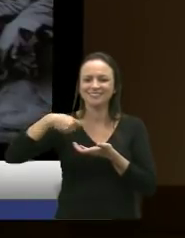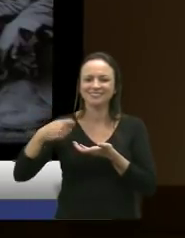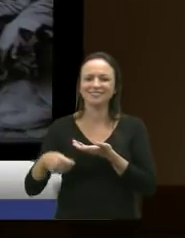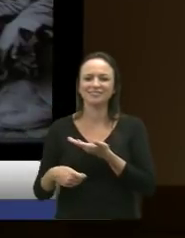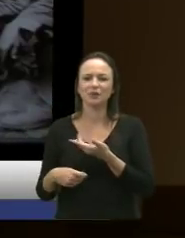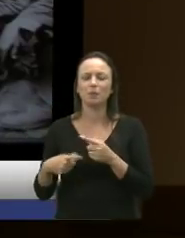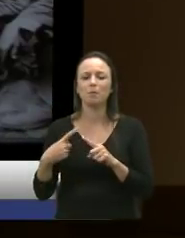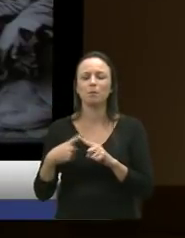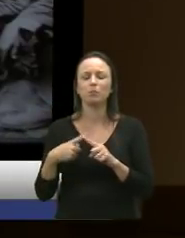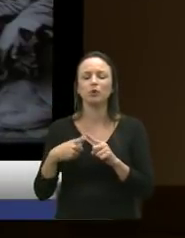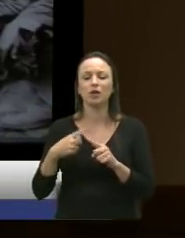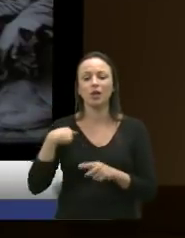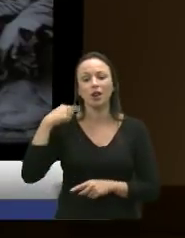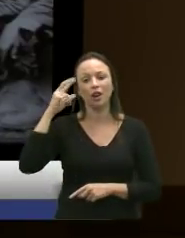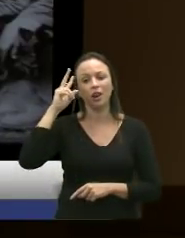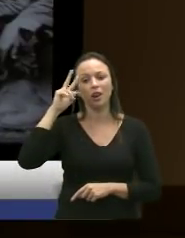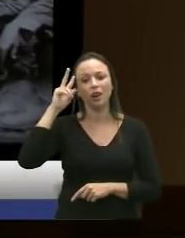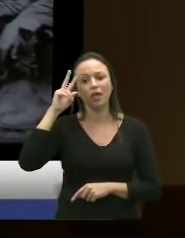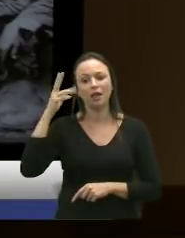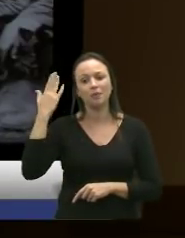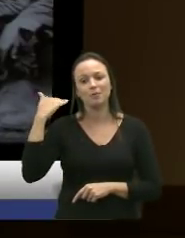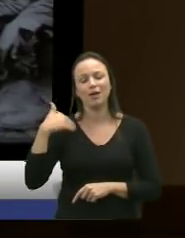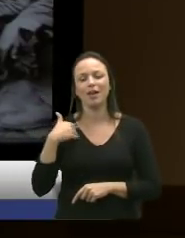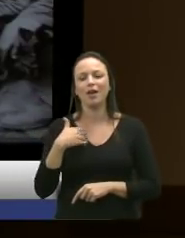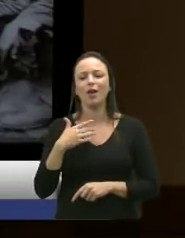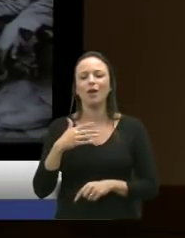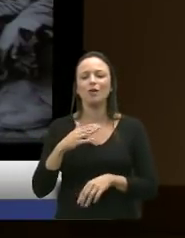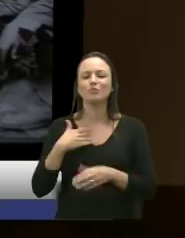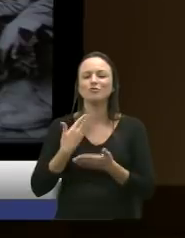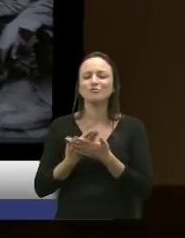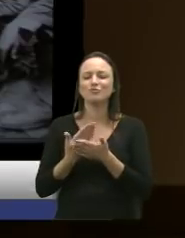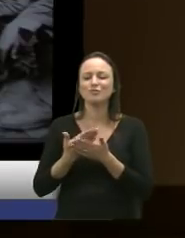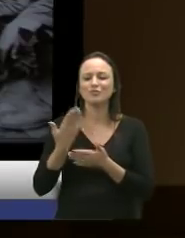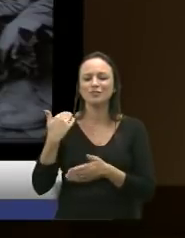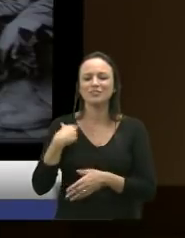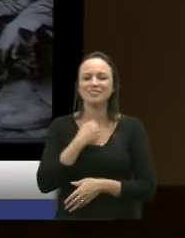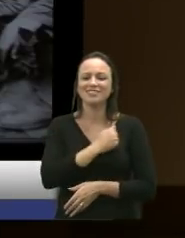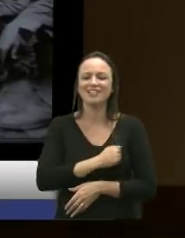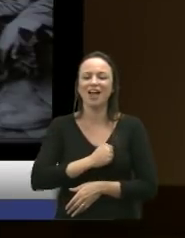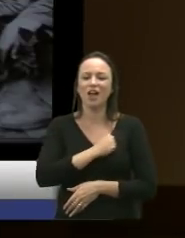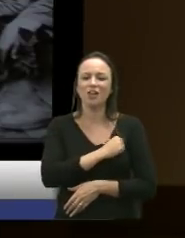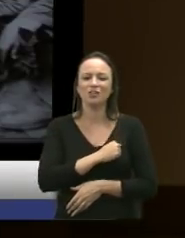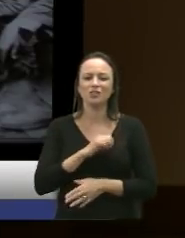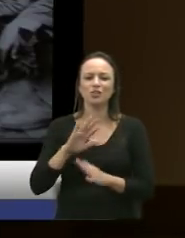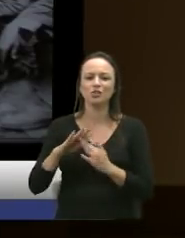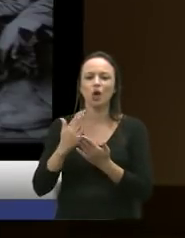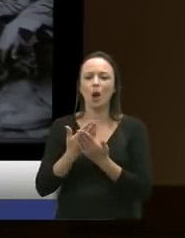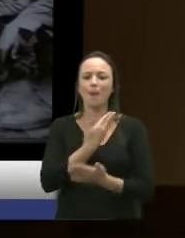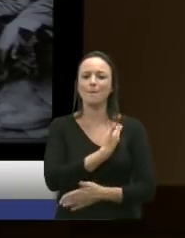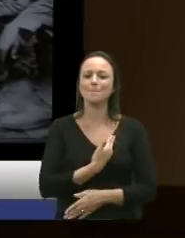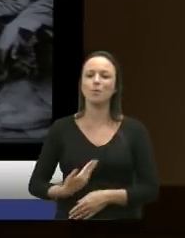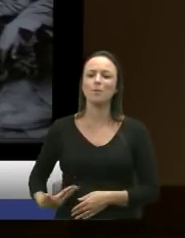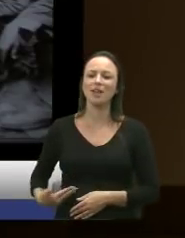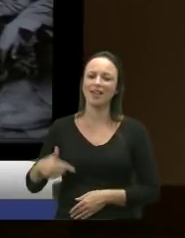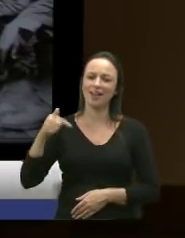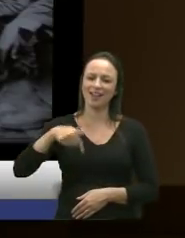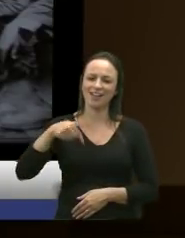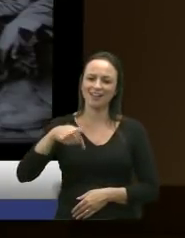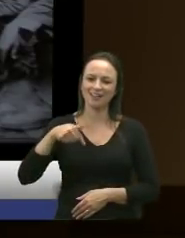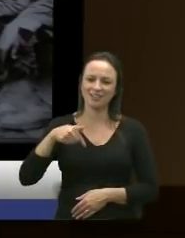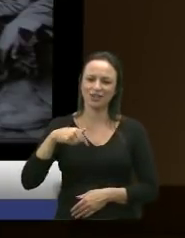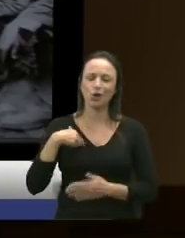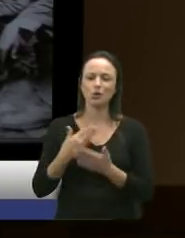Porque essa foto me lembra o período de escola que eu mais tenho saudade. Que é justamente quando eu estudava em escola pública aqui em Jaú. Eu estudei